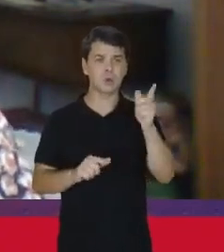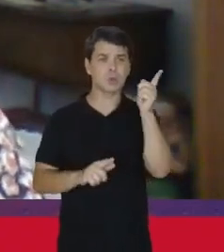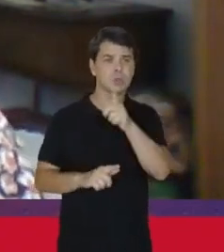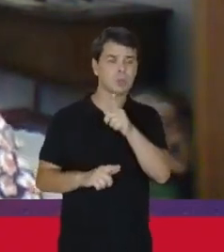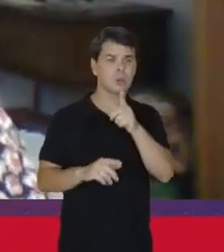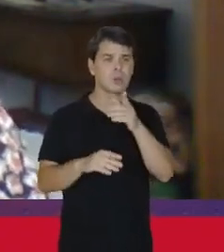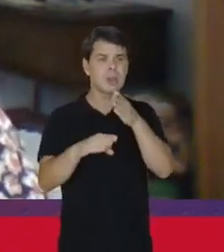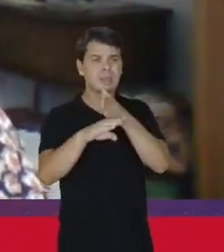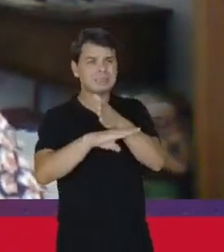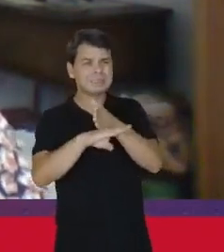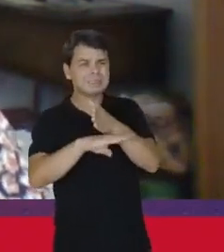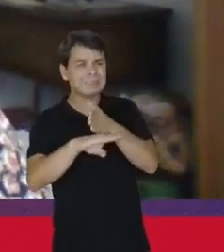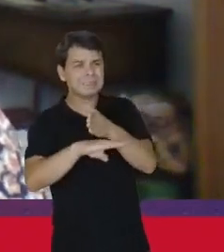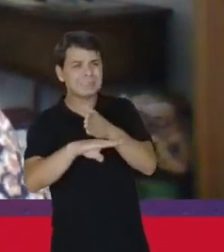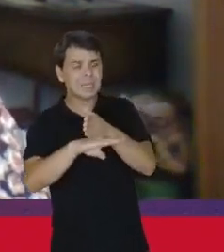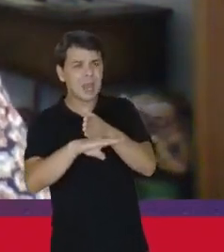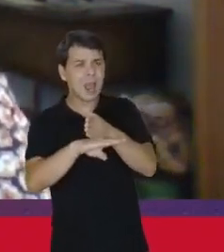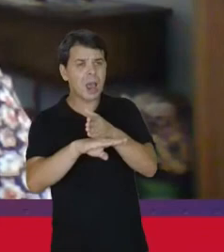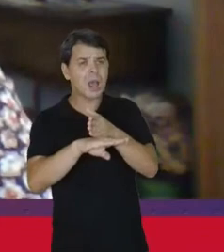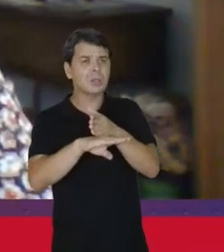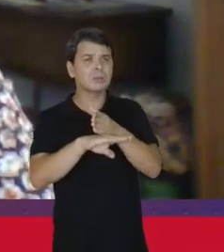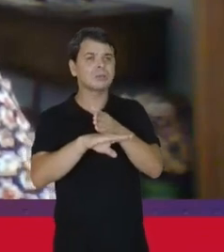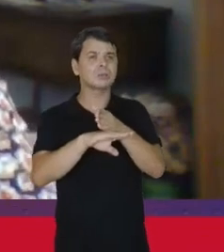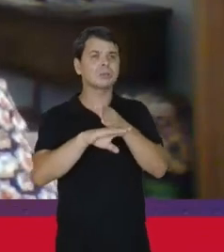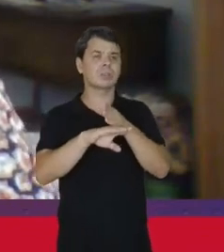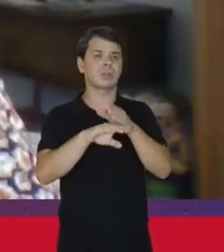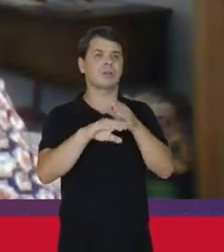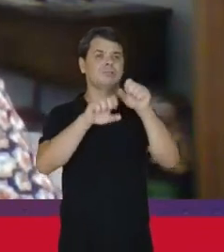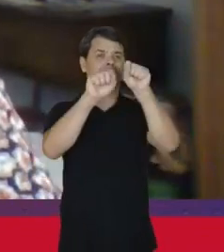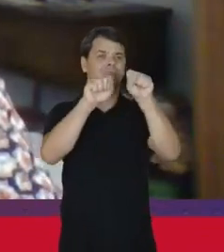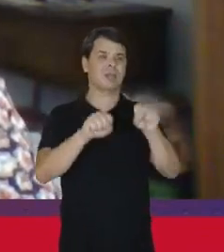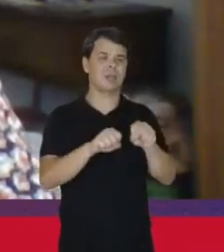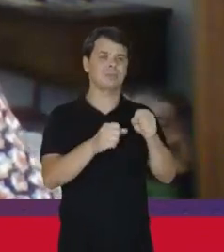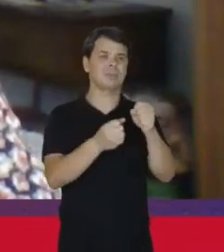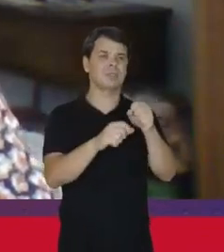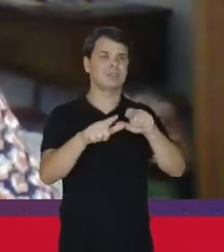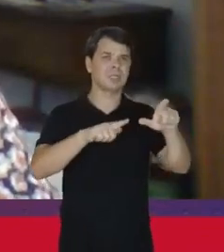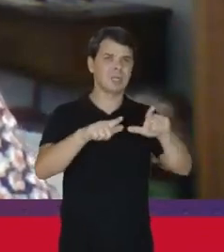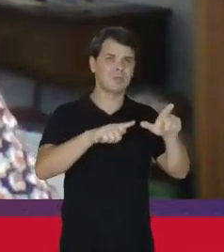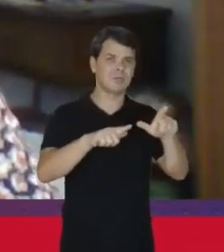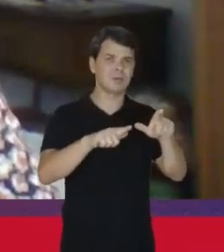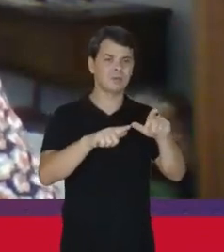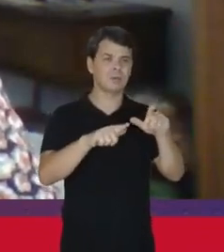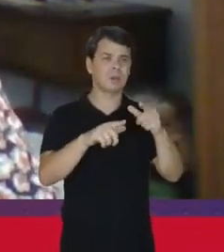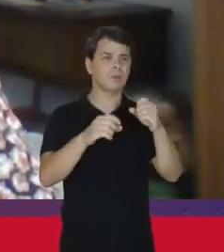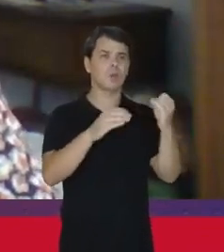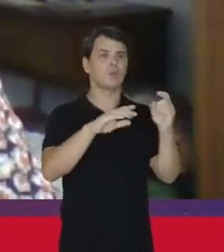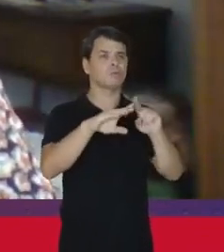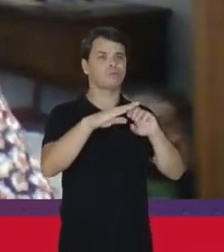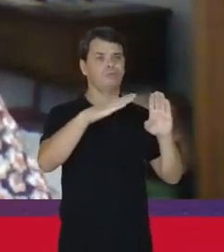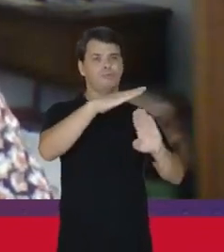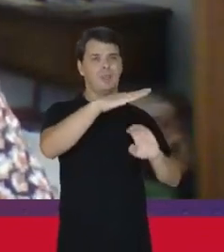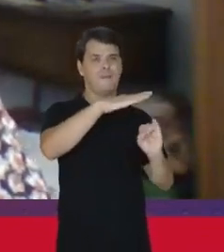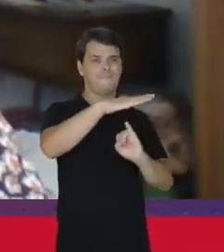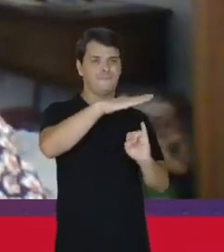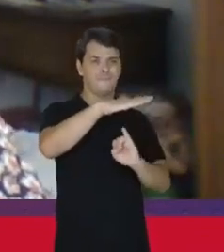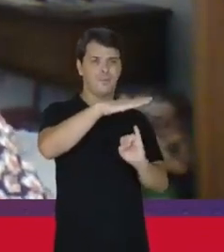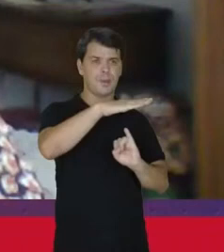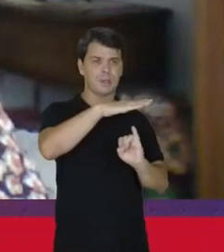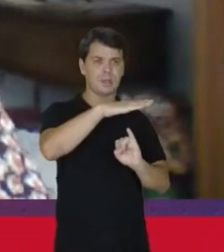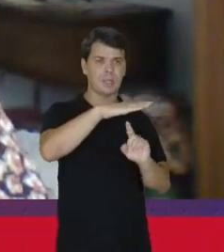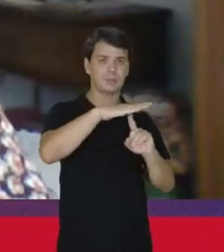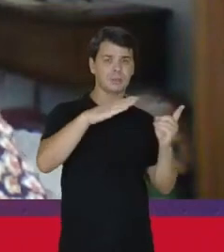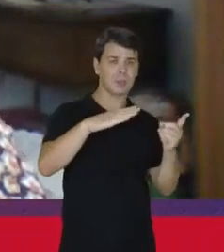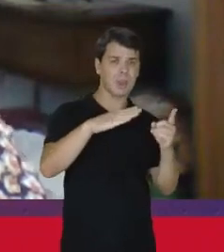conseguiram acessar o mercado de trabalho, e quando conseguiram acessar o mercado de trabalho foi por meio da informalidade, porque isso é uma